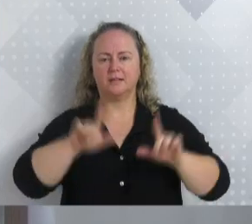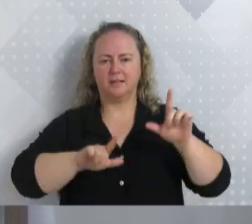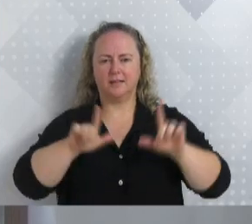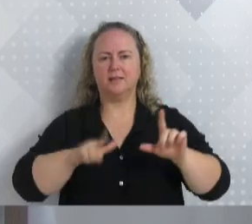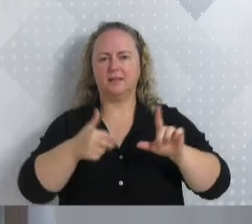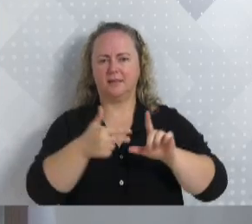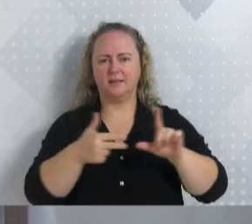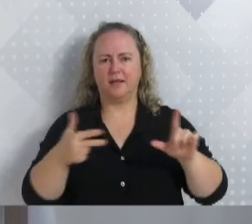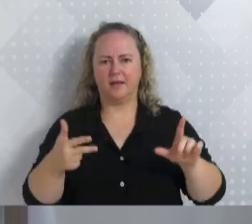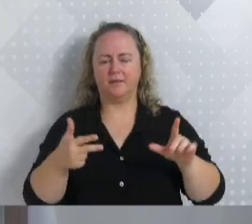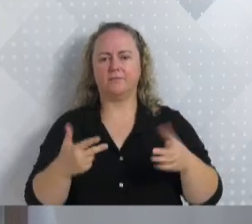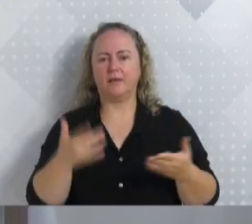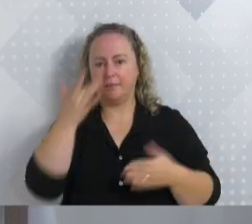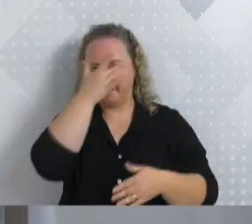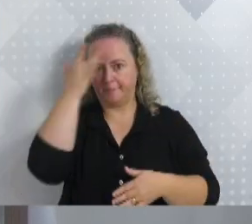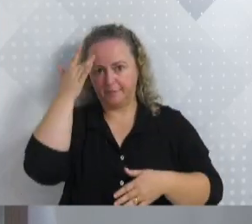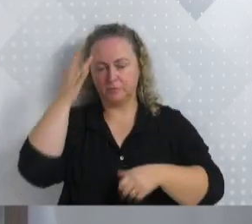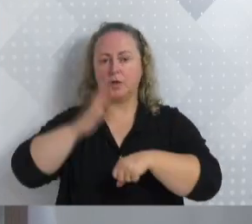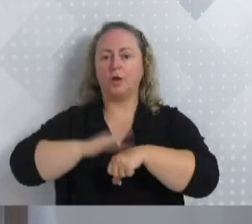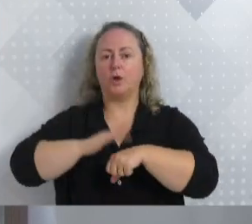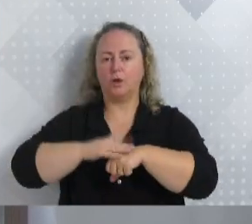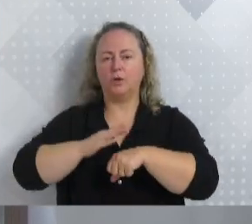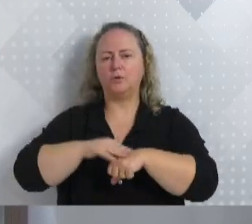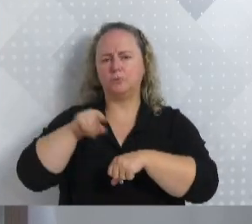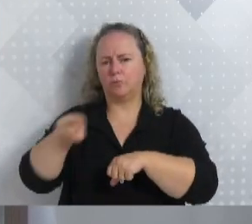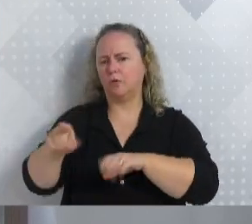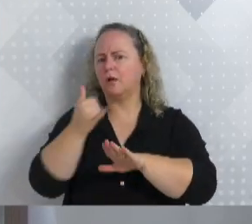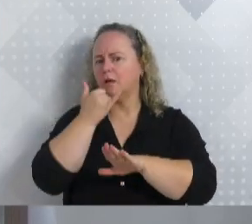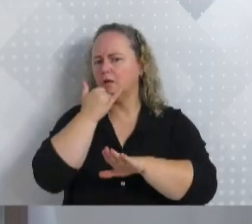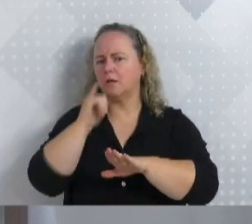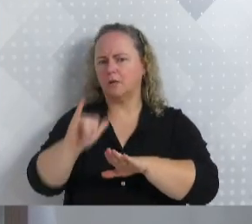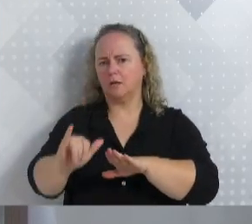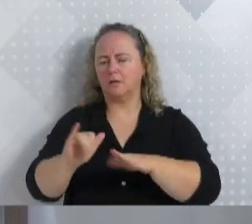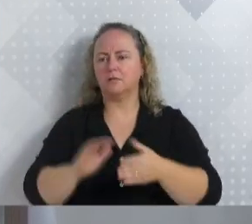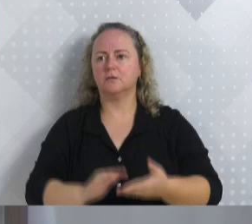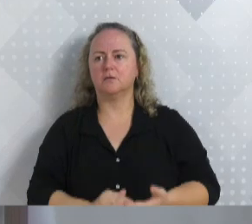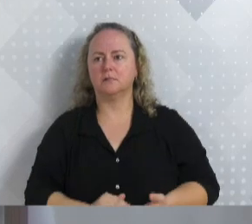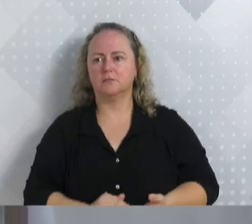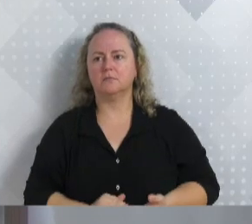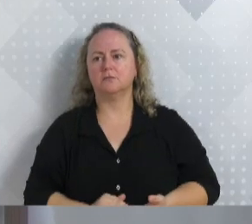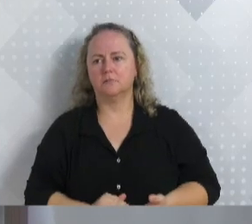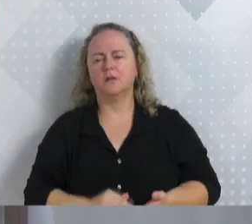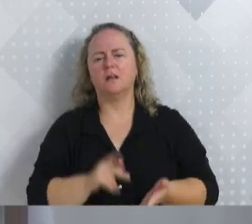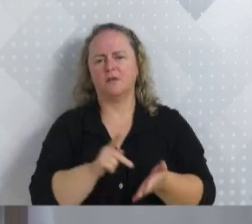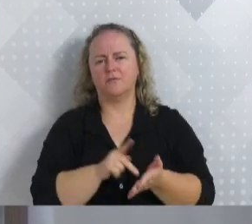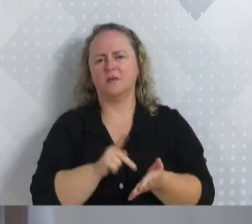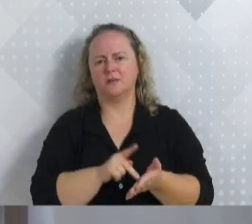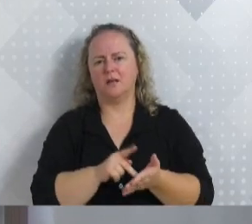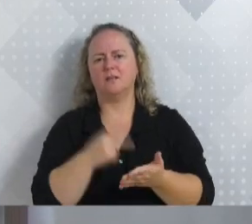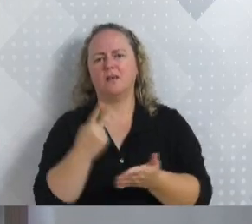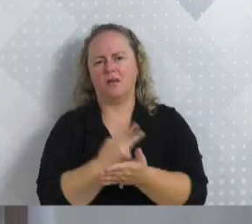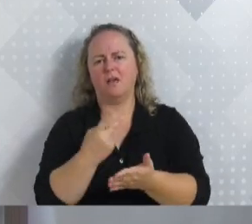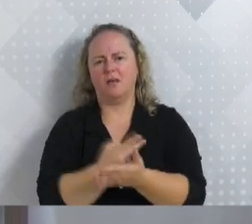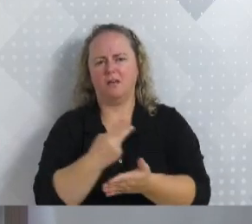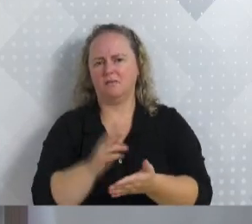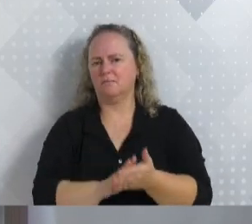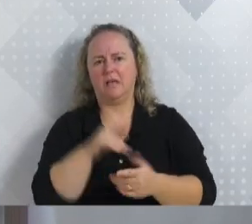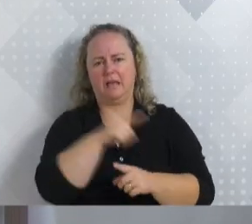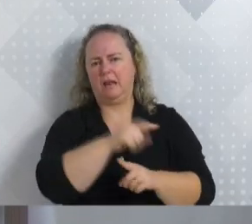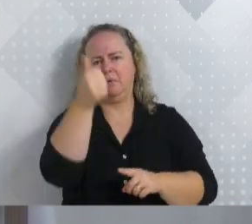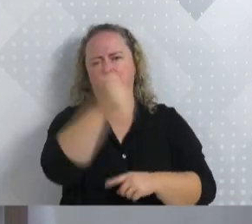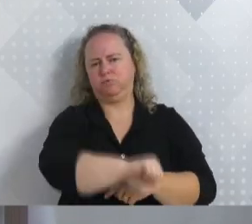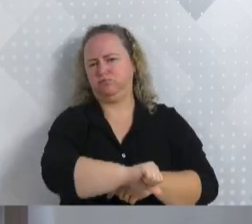para os doentes, né, do que eu citei, né, porque compará-los ao presidente Lula realmente é um erro, né? O presidente Lula é muito